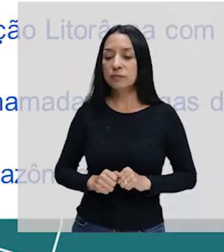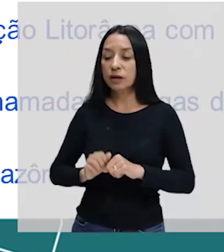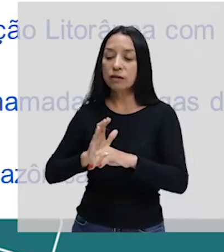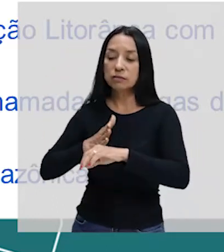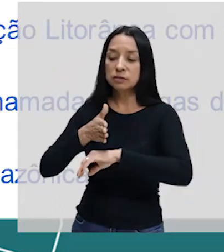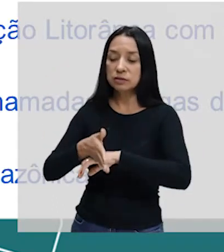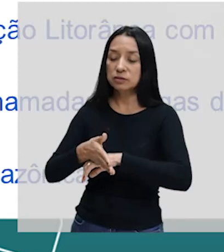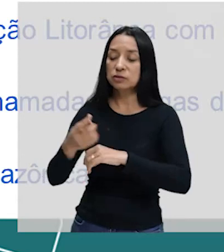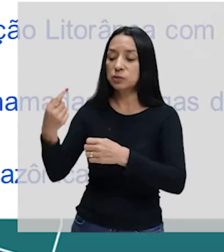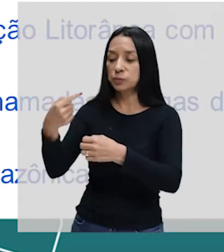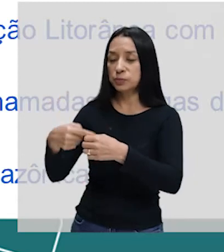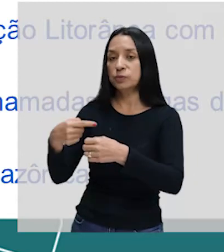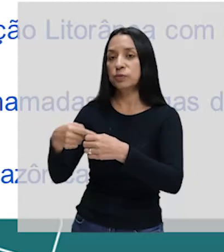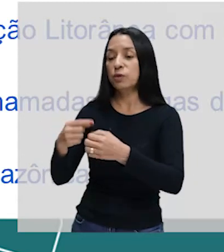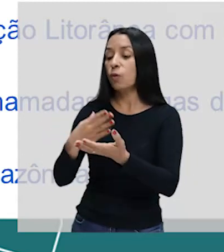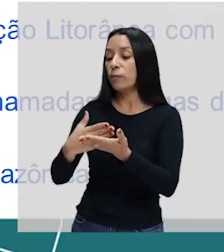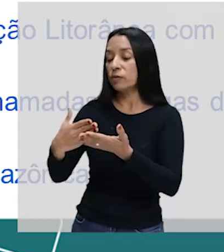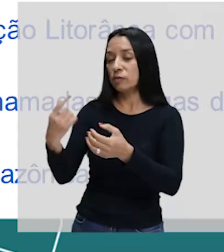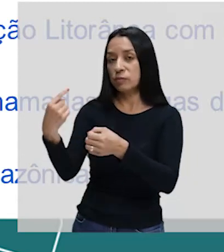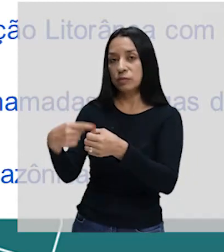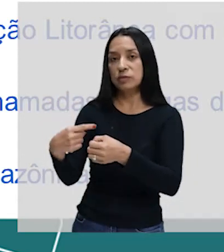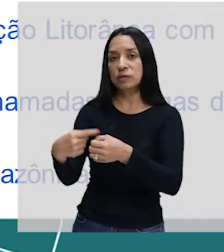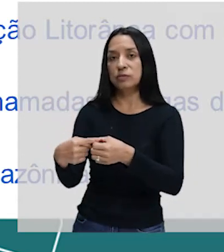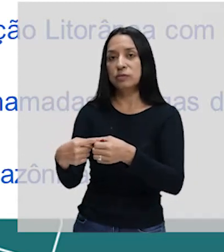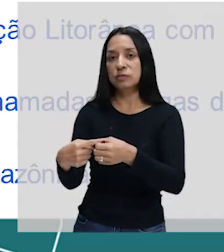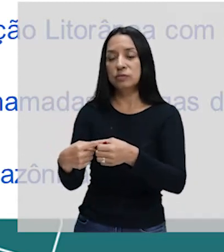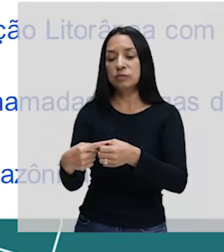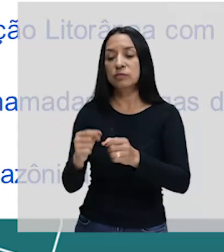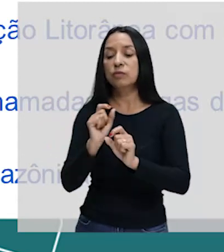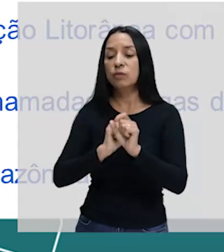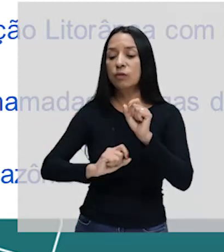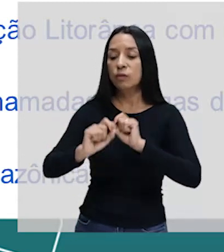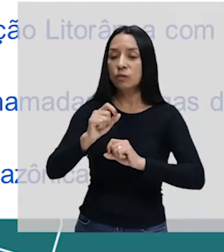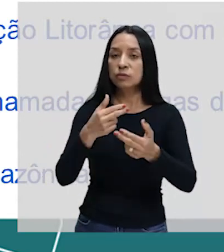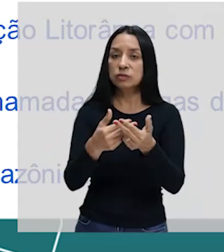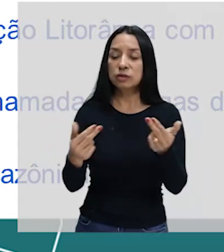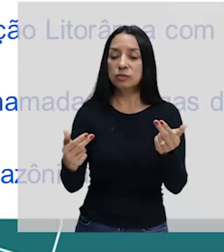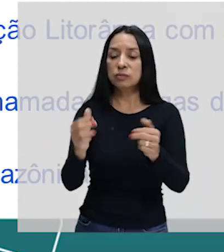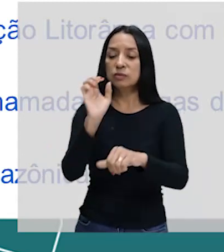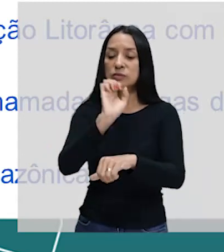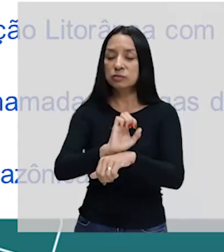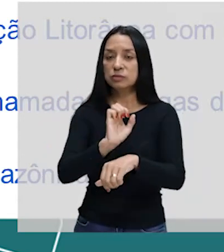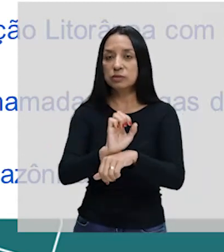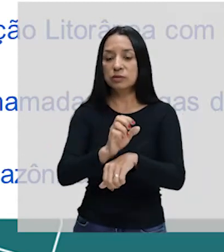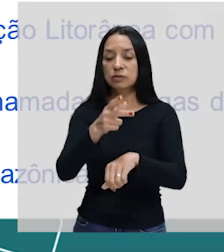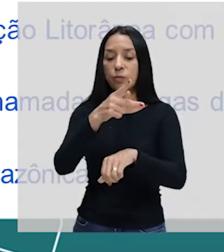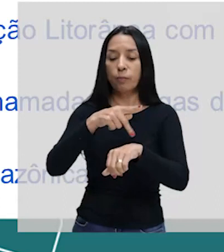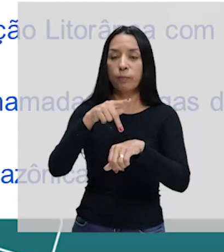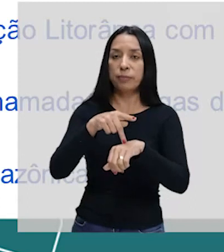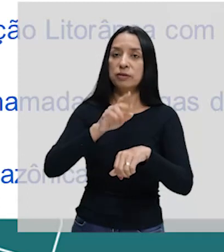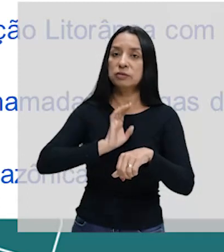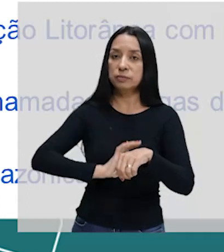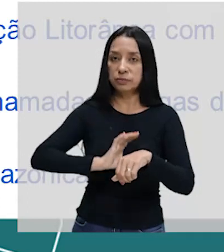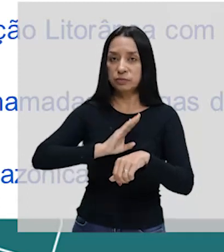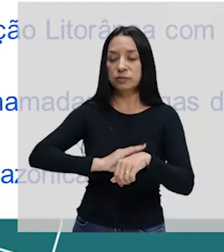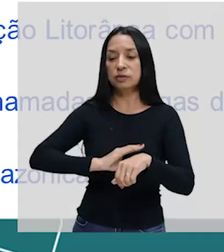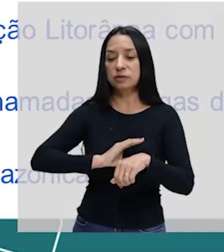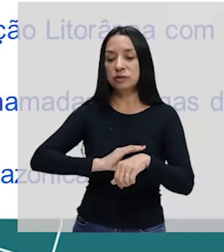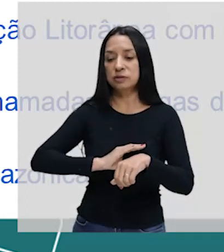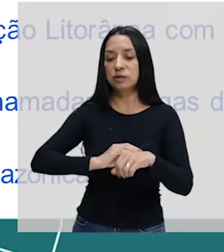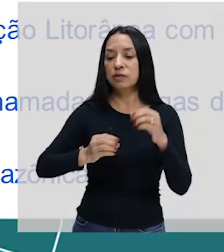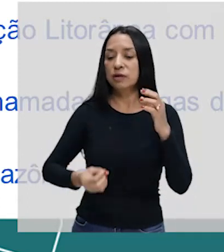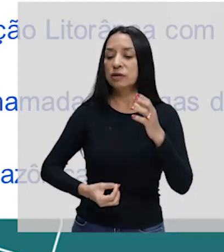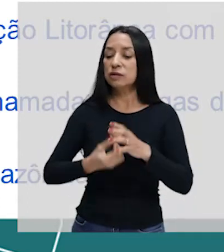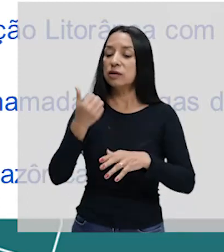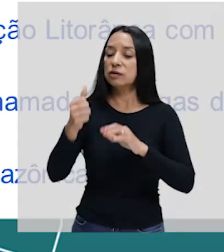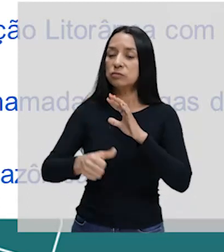entradistas pelo interior acaba sendo também um dos mecanismos que o Estado português ele vai criar no primeiro